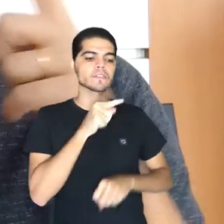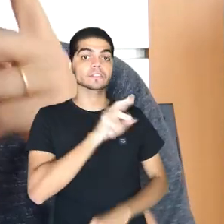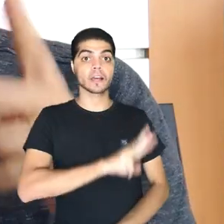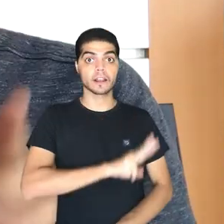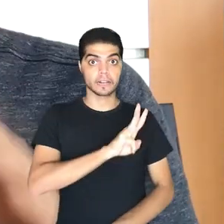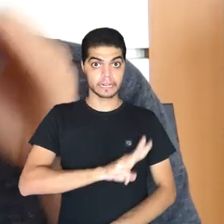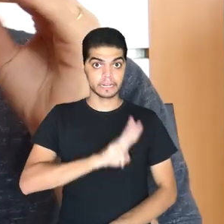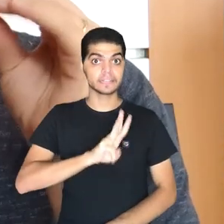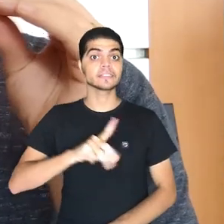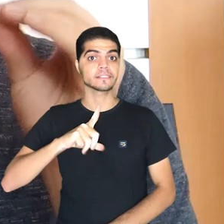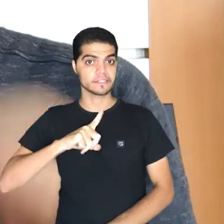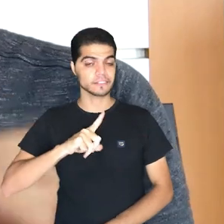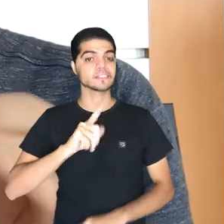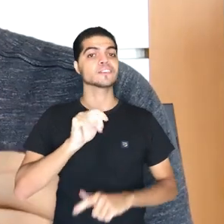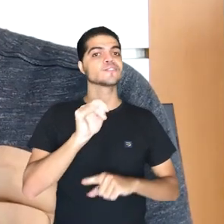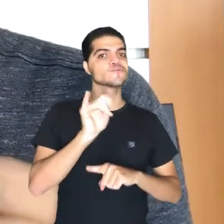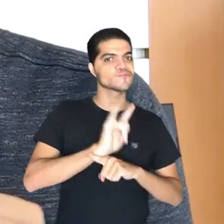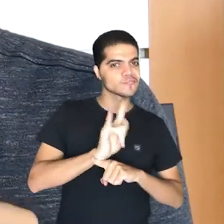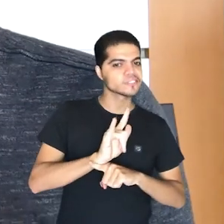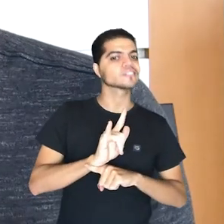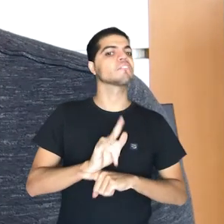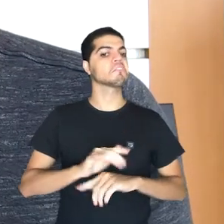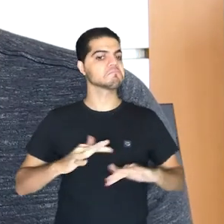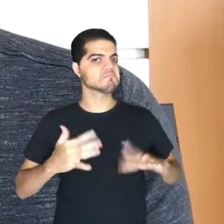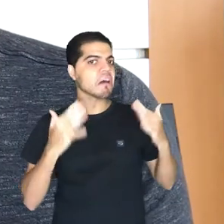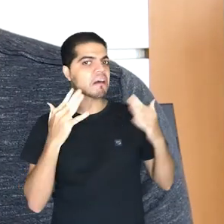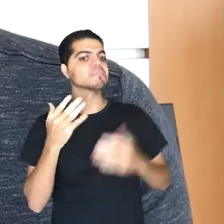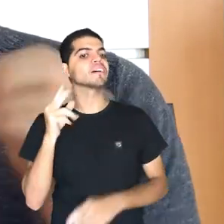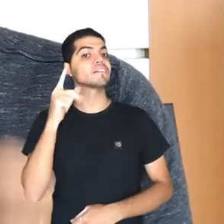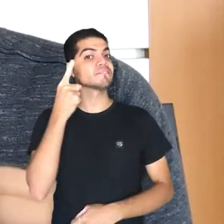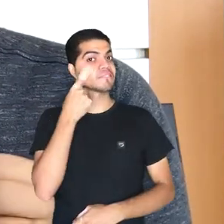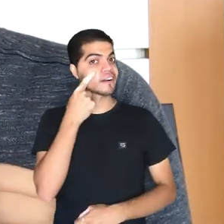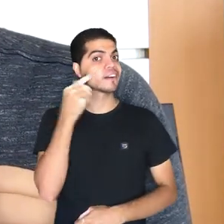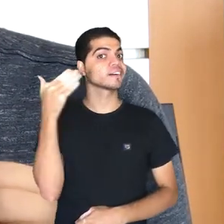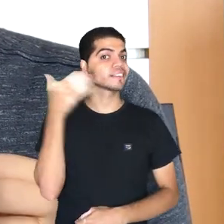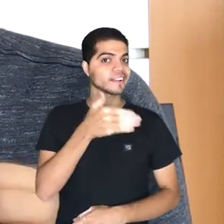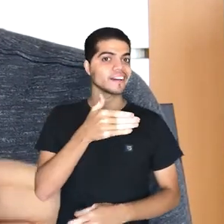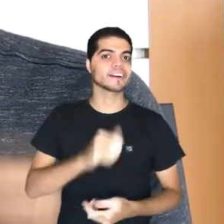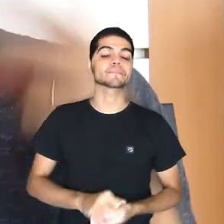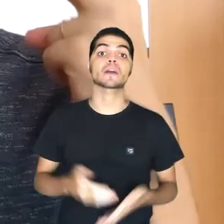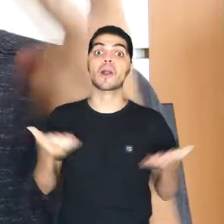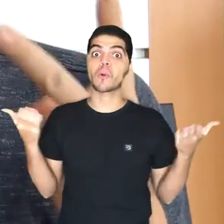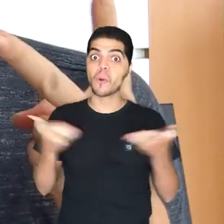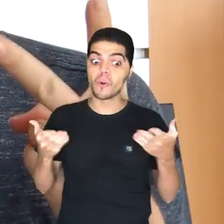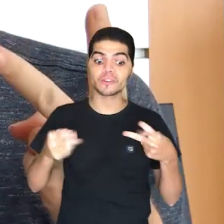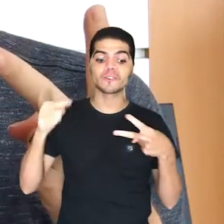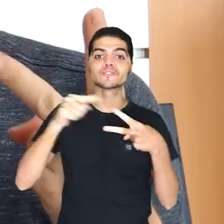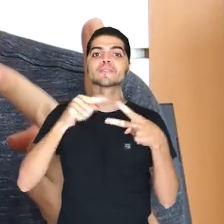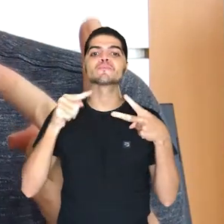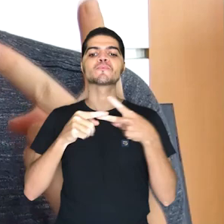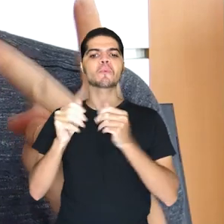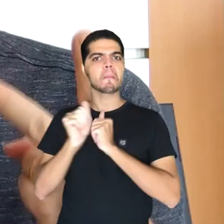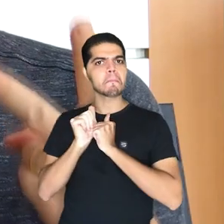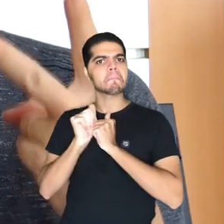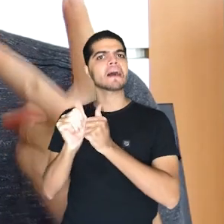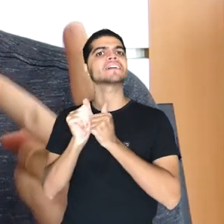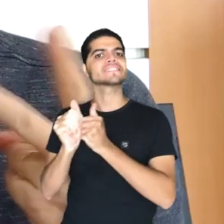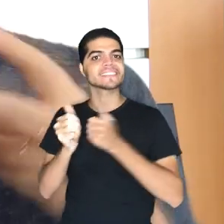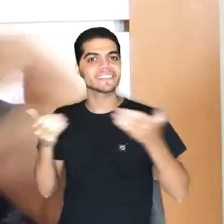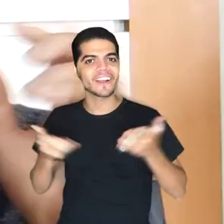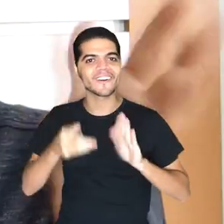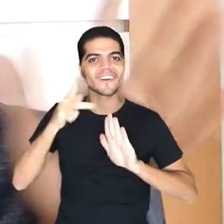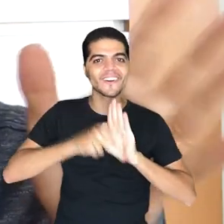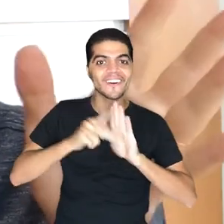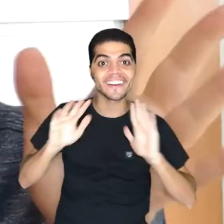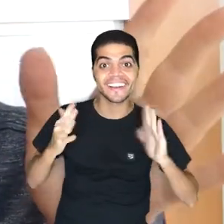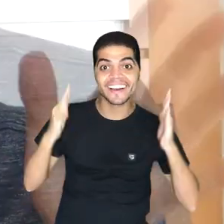linkado aqui embaixo ou nos cards. Ele tá babado, então corre lá para dar uma olhada. Além disso, nós temos agora duas parcerias nesse